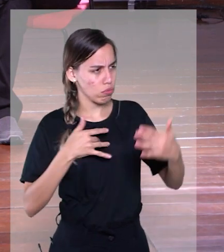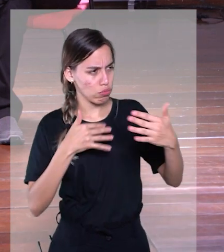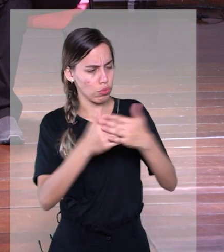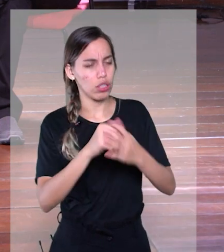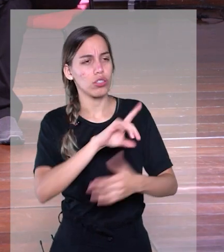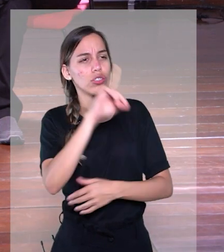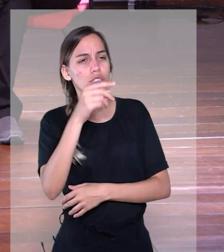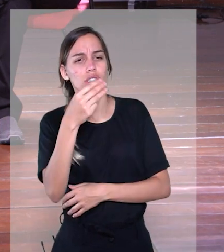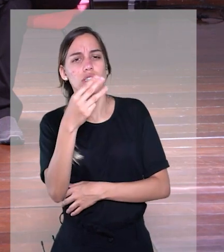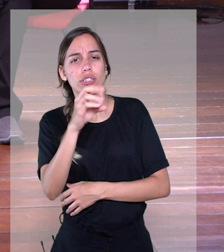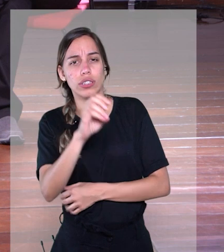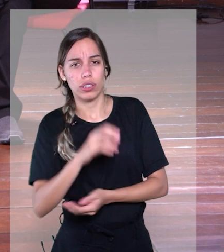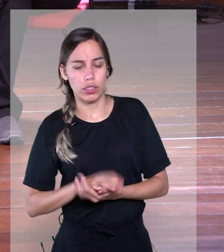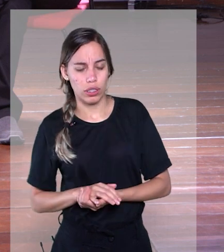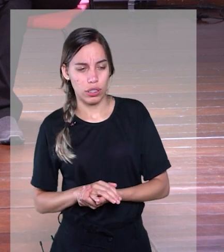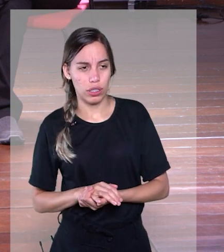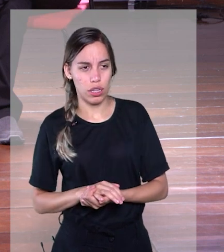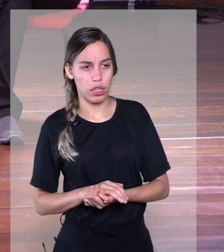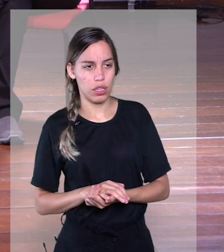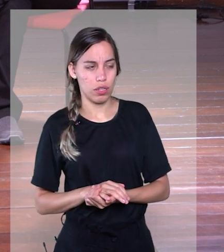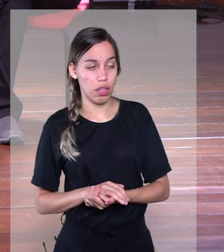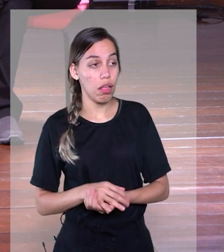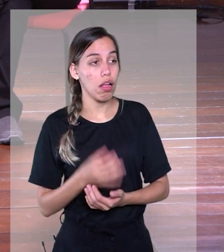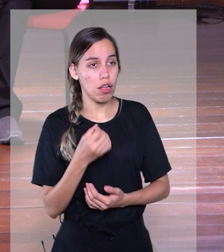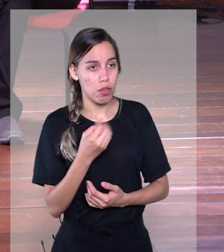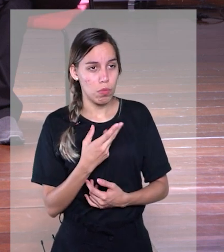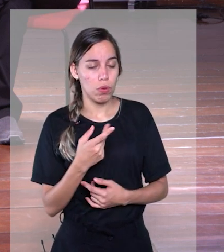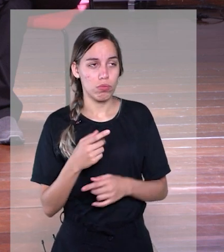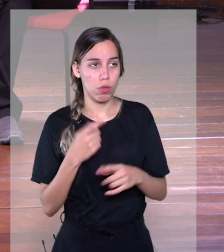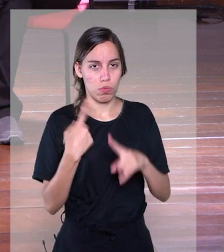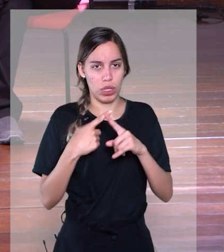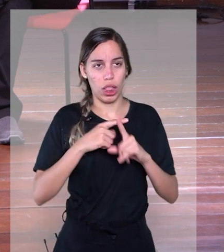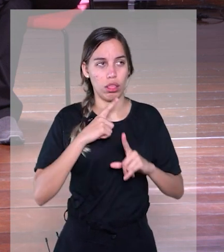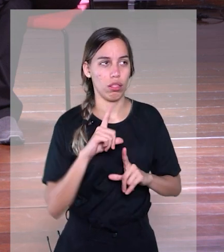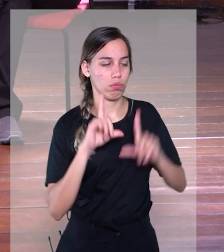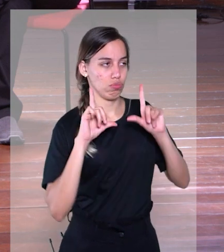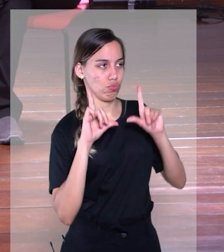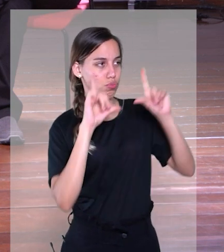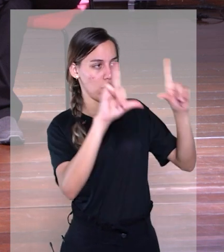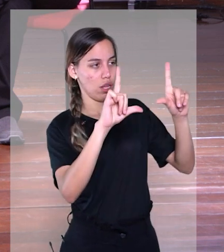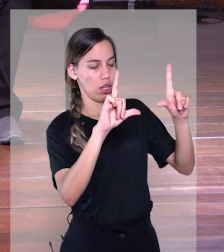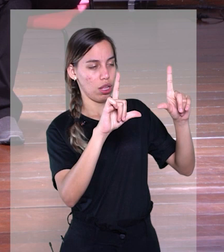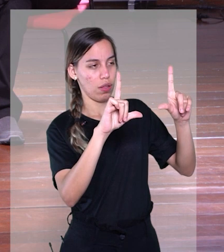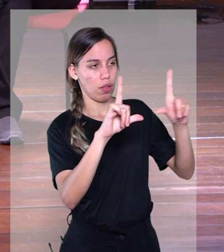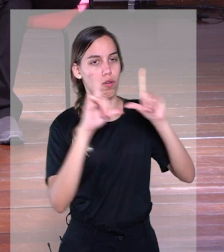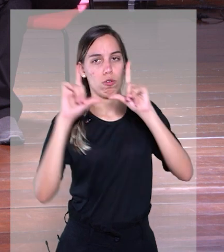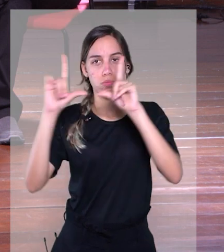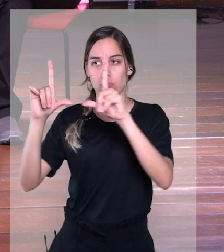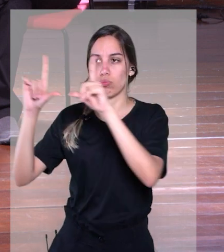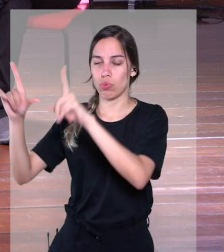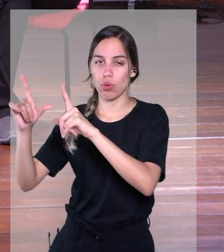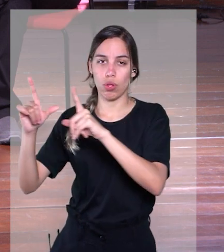de abordar o livro, né? Assim, com as fotos bem grandes, né? E tem uma coisa interessante que